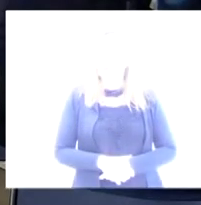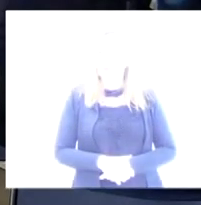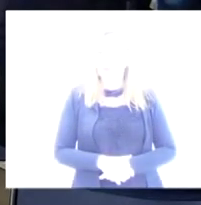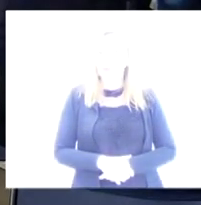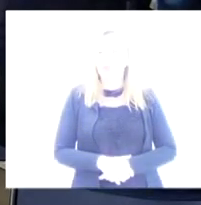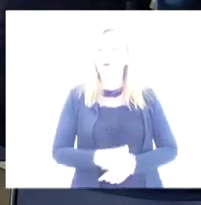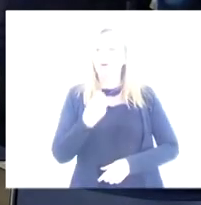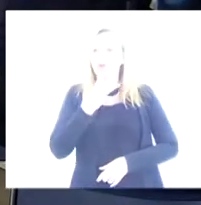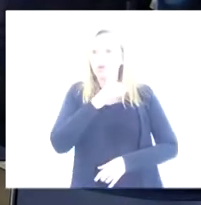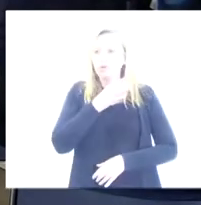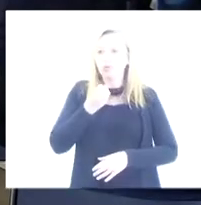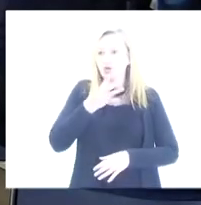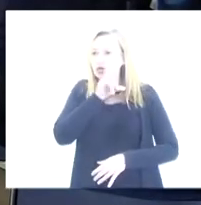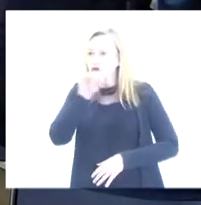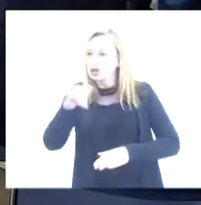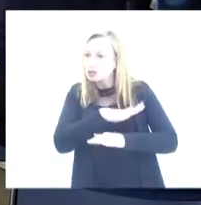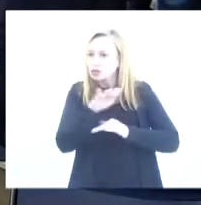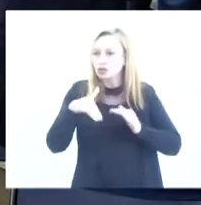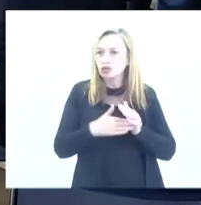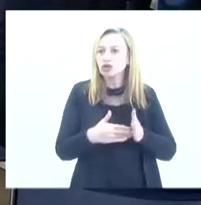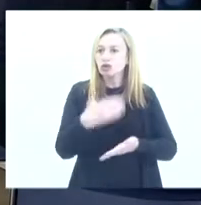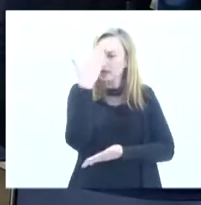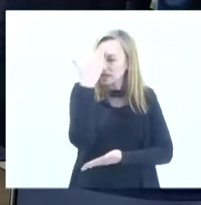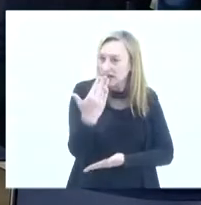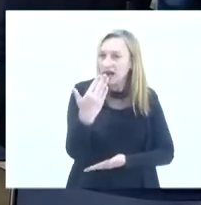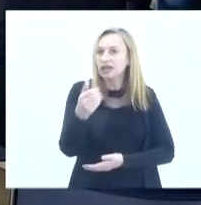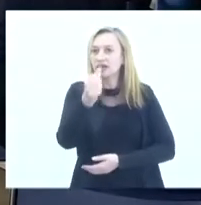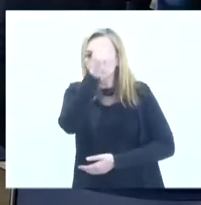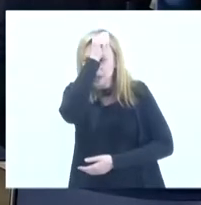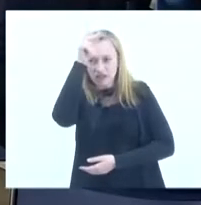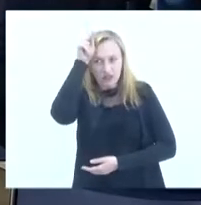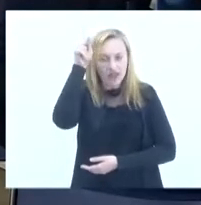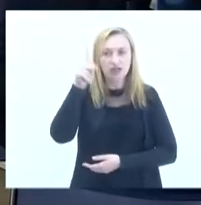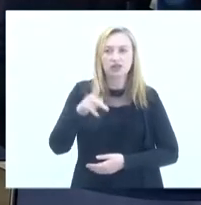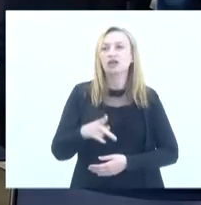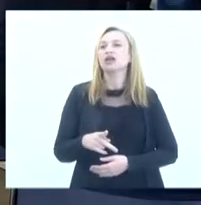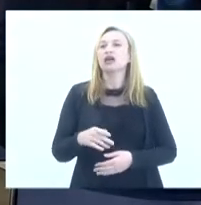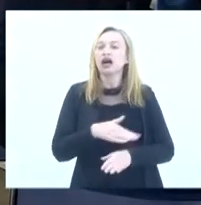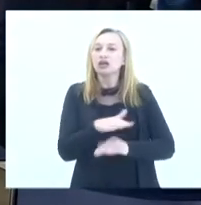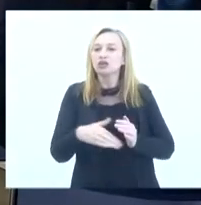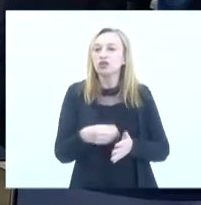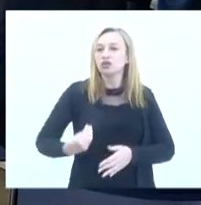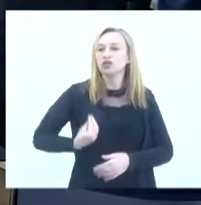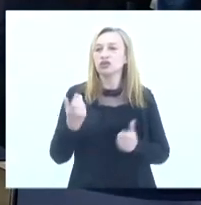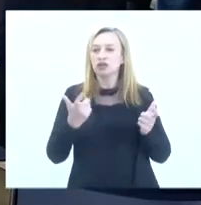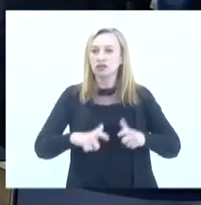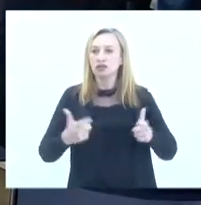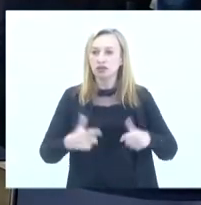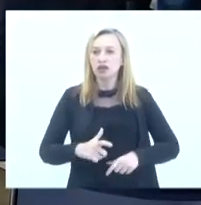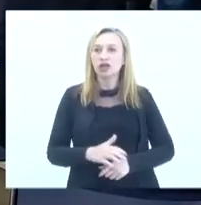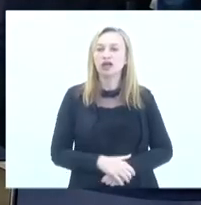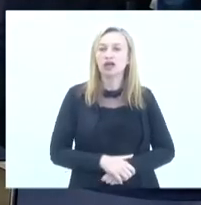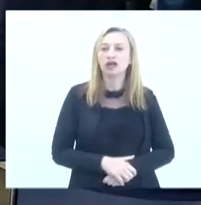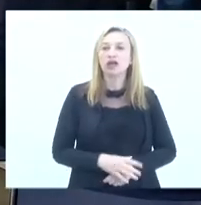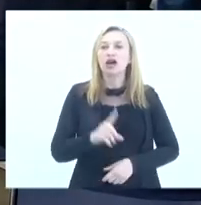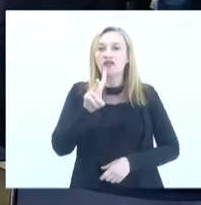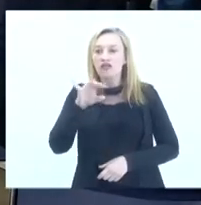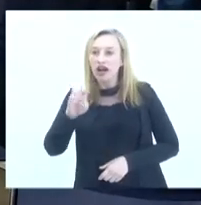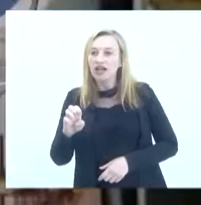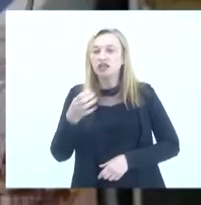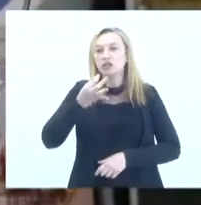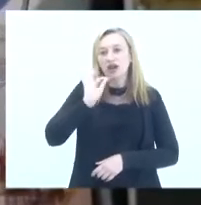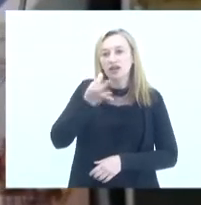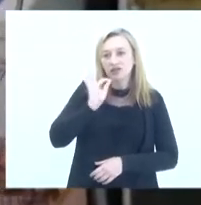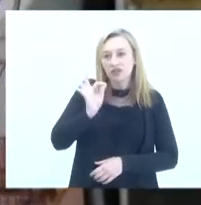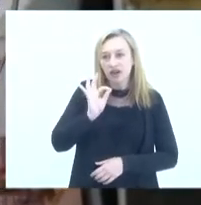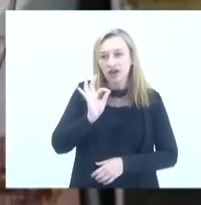Olá, bom dia a todos. Presidente, muito obrigada. Prefeita, prefeitos, autoridades aqui presentes. O Vale do Café Convention Visitors Bureau é